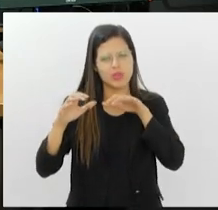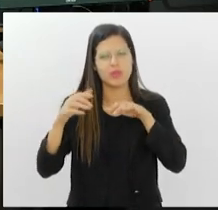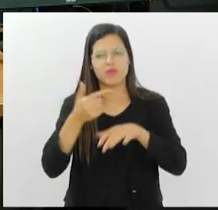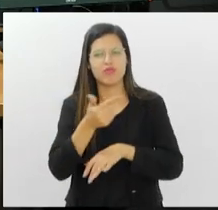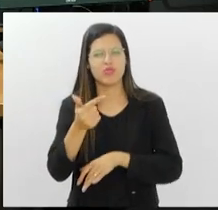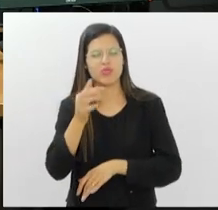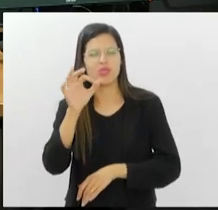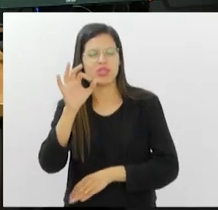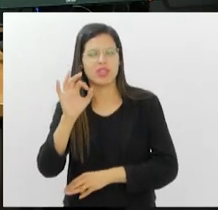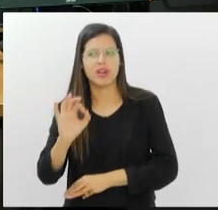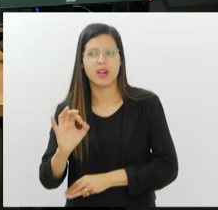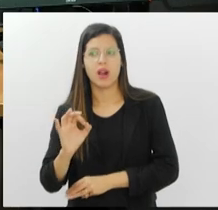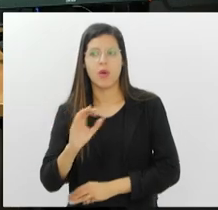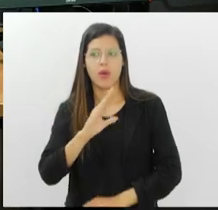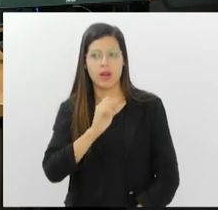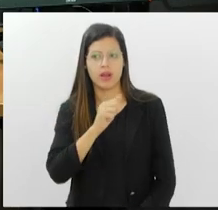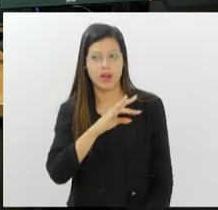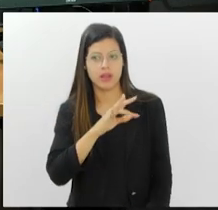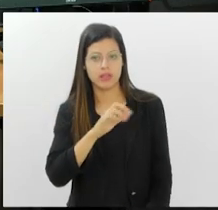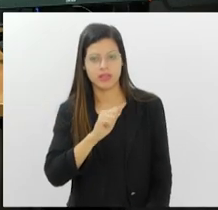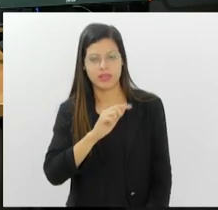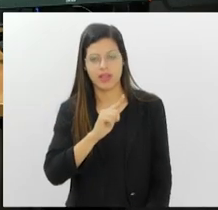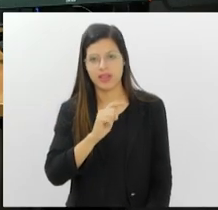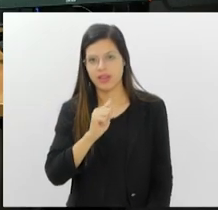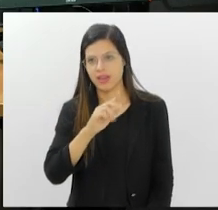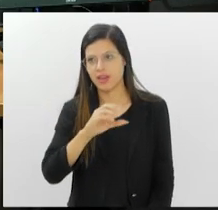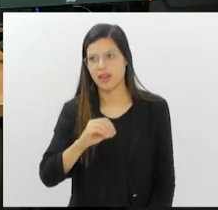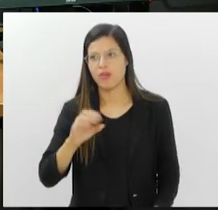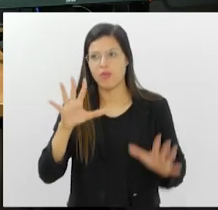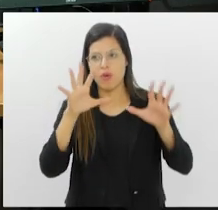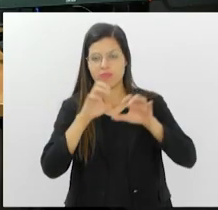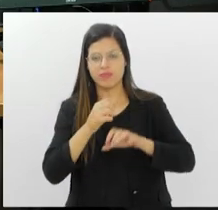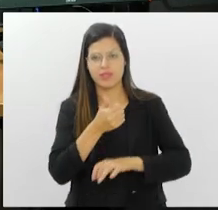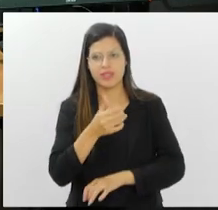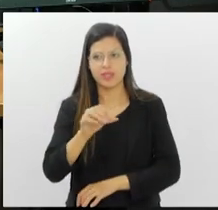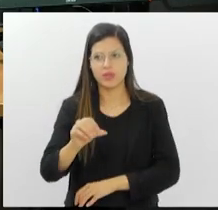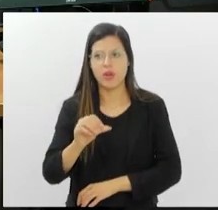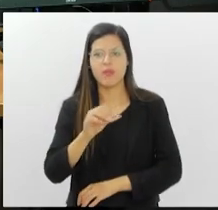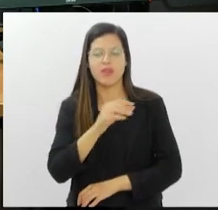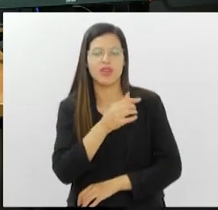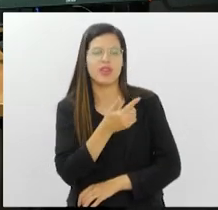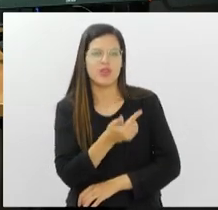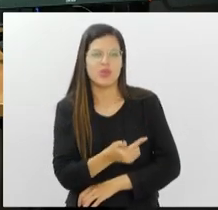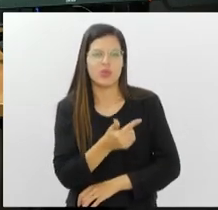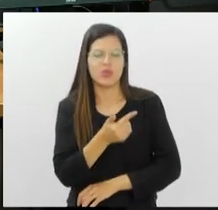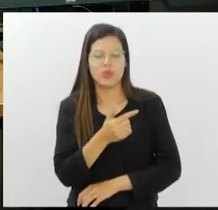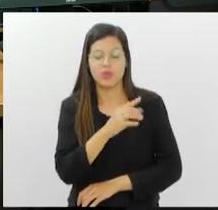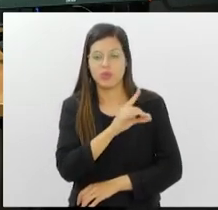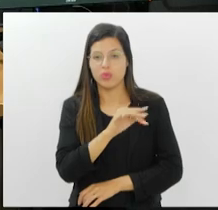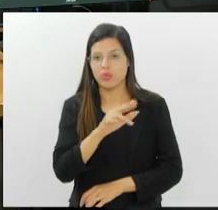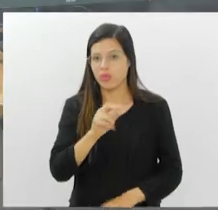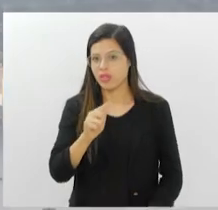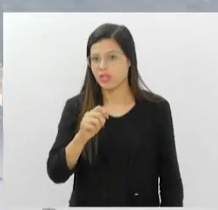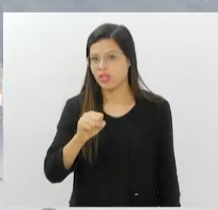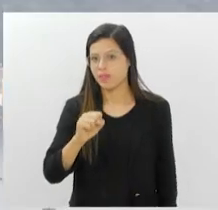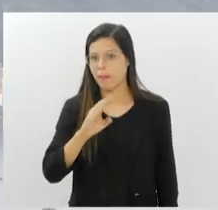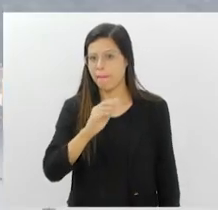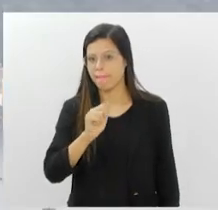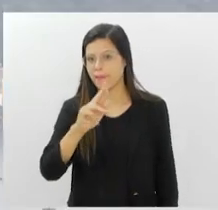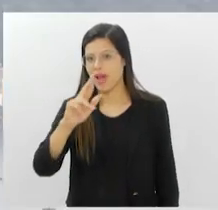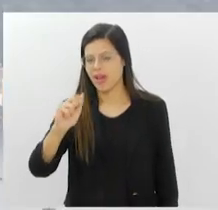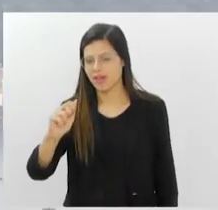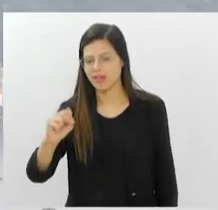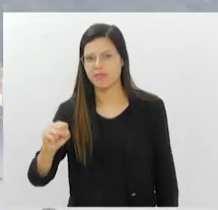graus. Cantagalo, nublado, 19 graus, e Duas Barras, nublado, 17 graus. Vamos ver agora como está o tempo aqui no